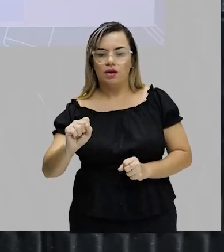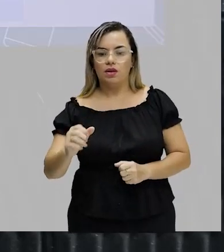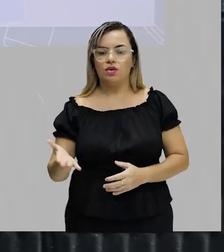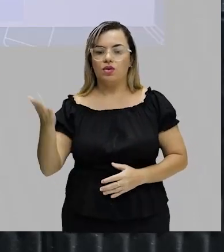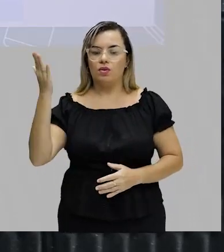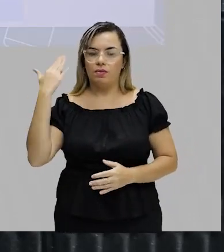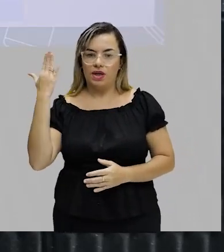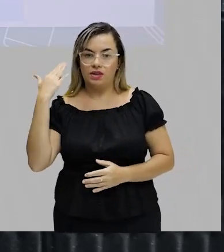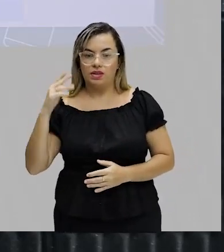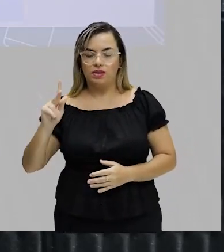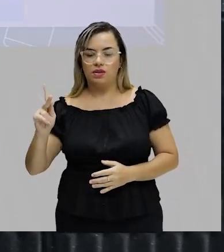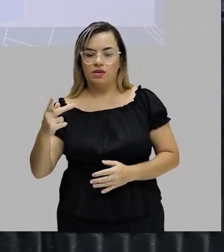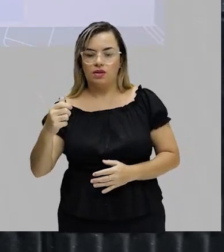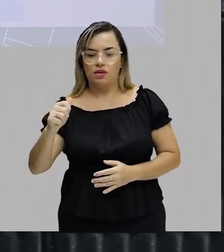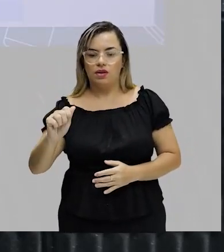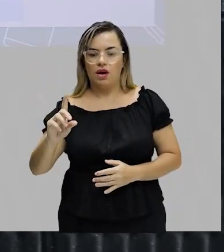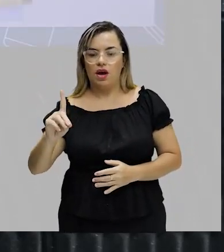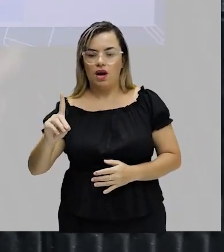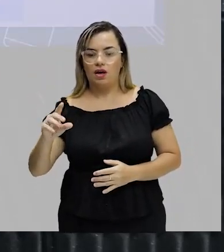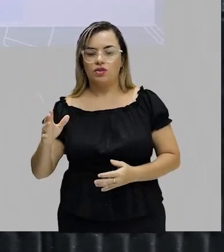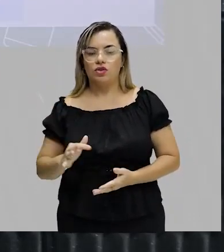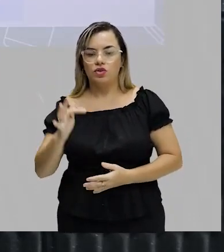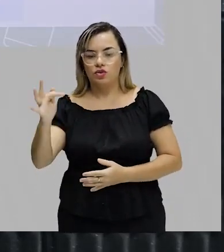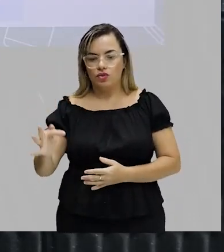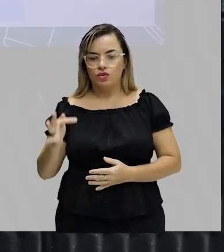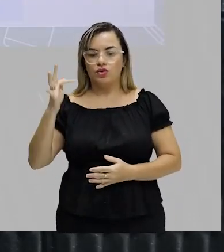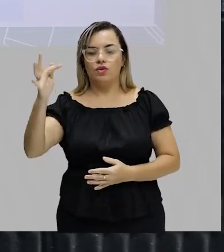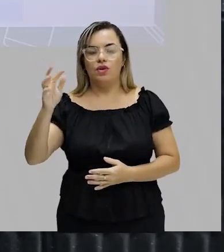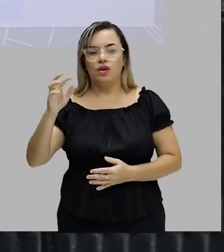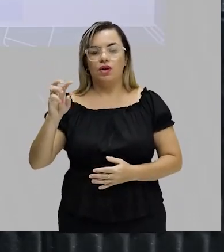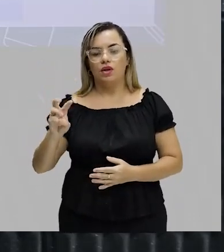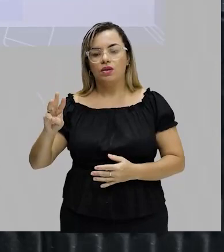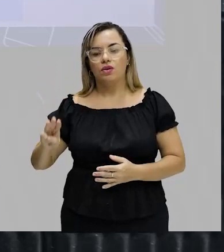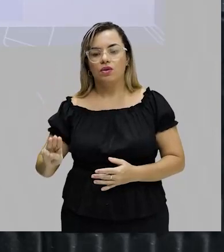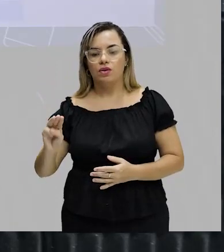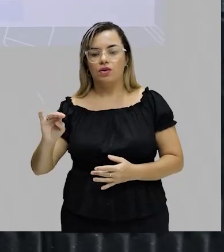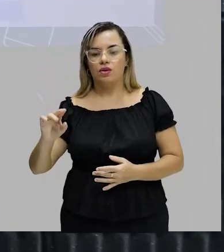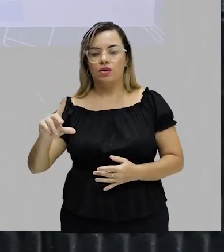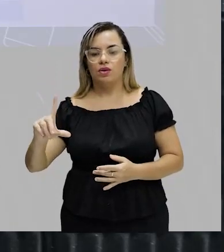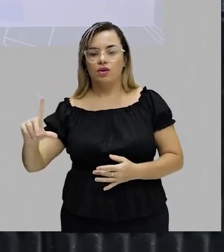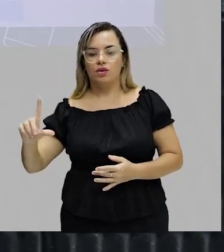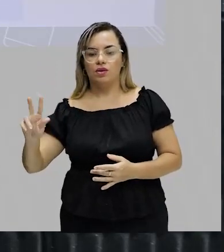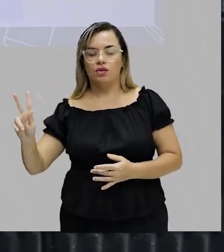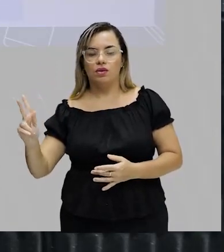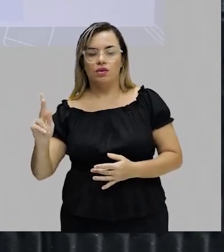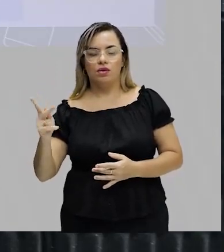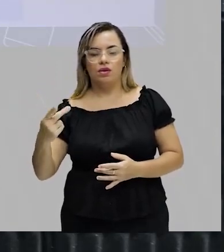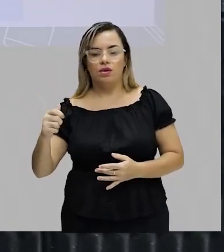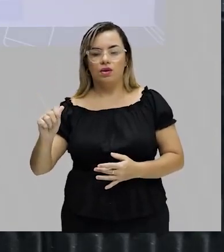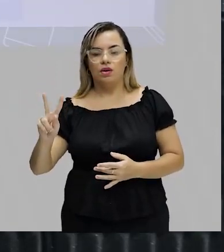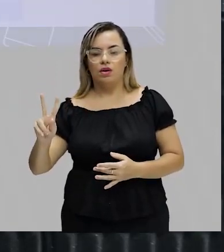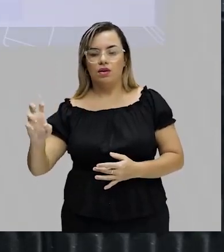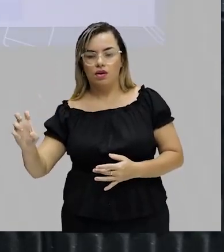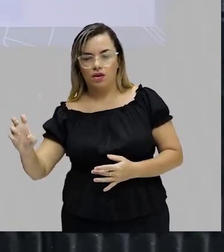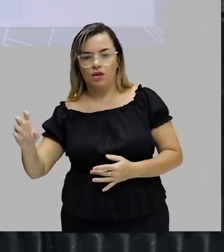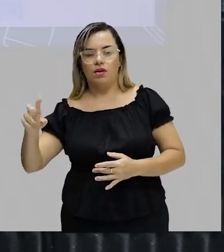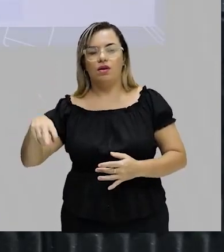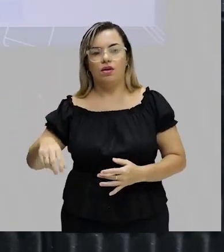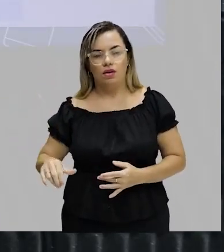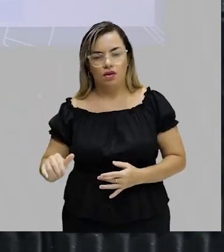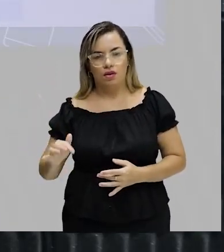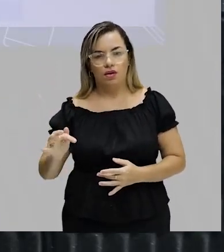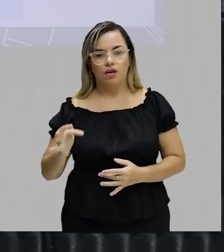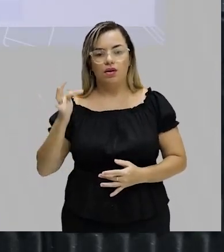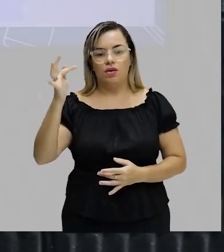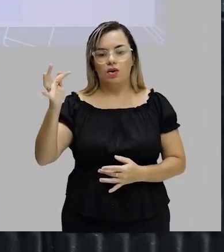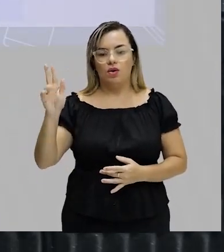futuro, fica will have. Tá? Futuro em inglês não tem forma própria. Então, para você indicar futuro, a gente sempre tem que usar um